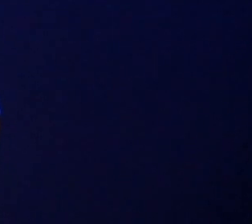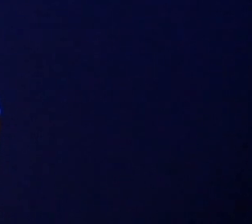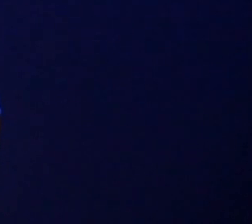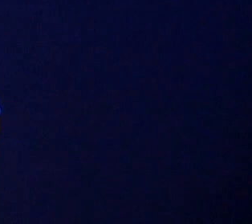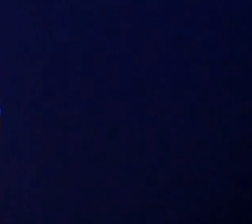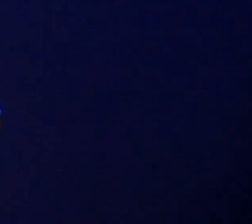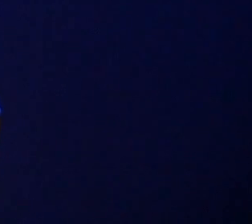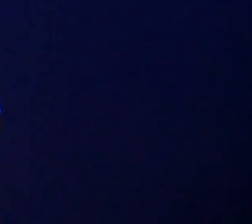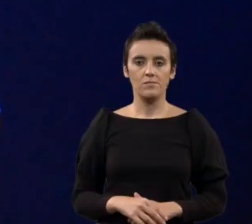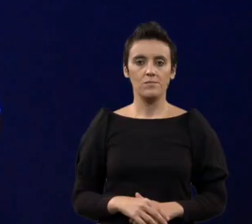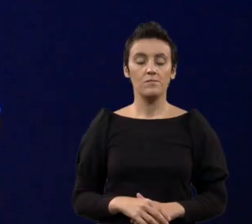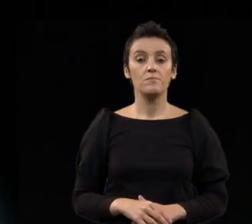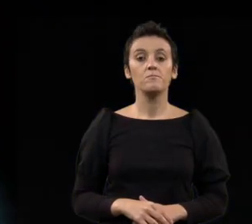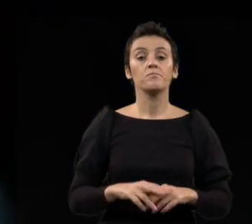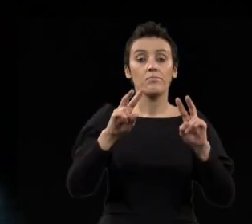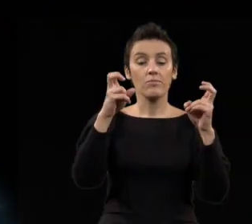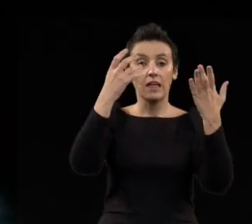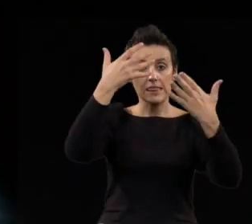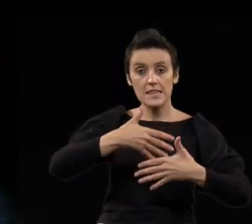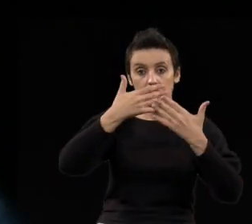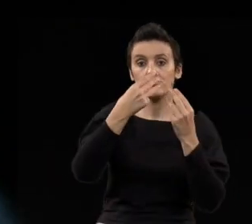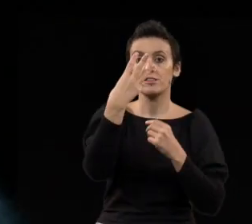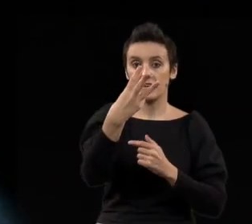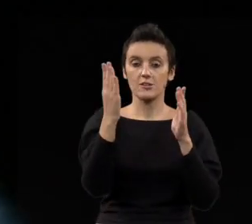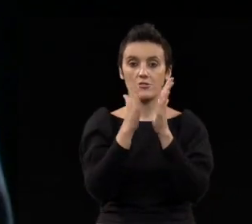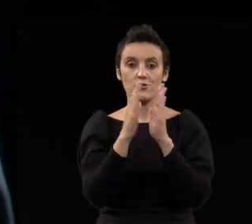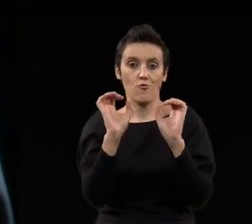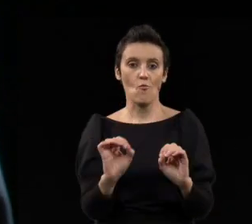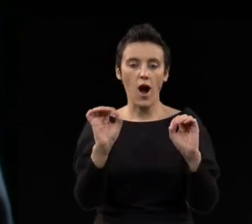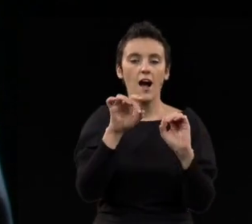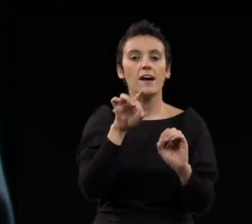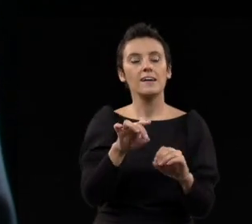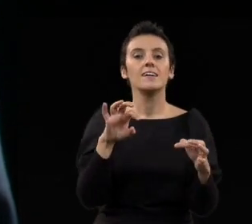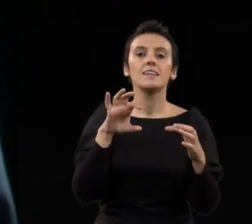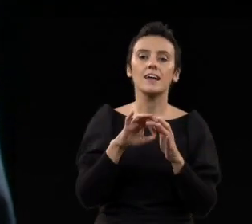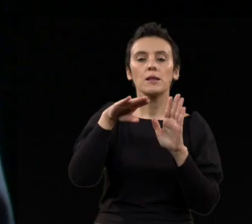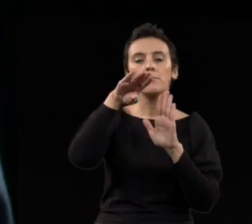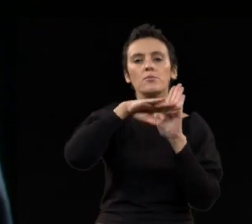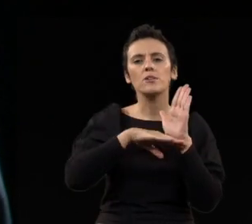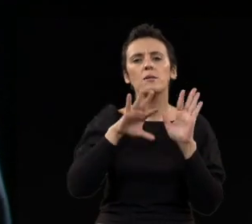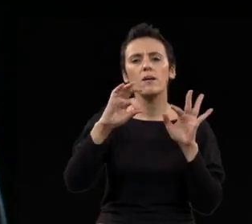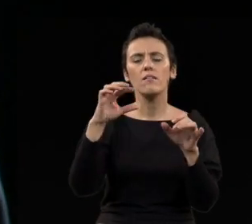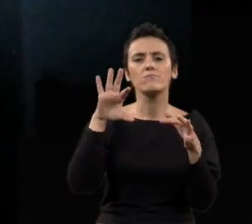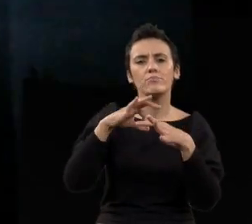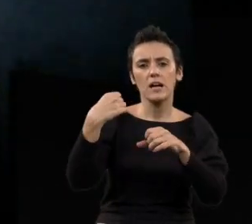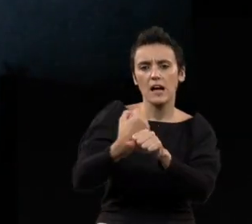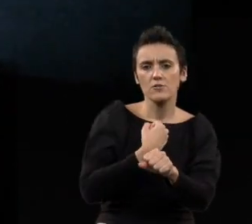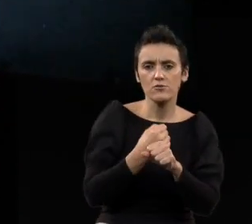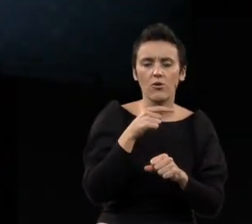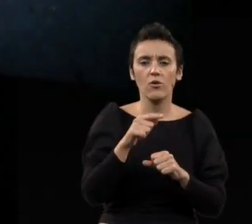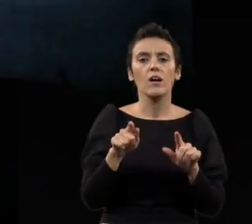Os Três Dias Sem Deus, digamos assim, é o concluir da terceira mostra do programa Ação. Isto é um ciclo que não é inócuo, procura